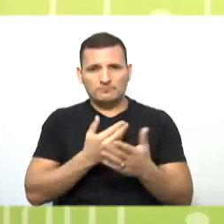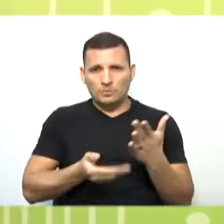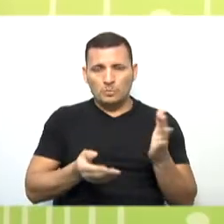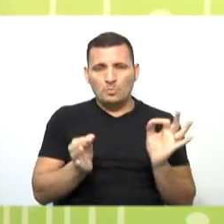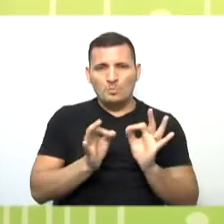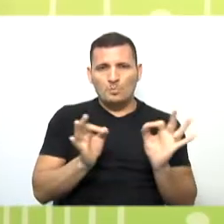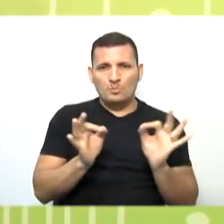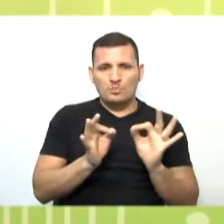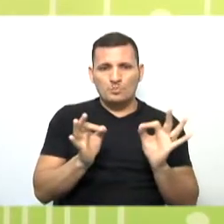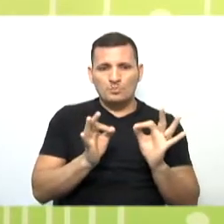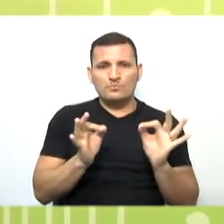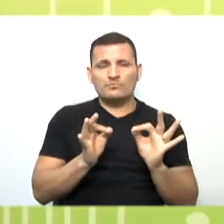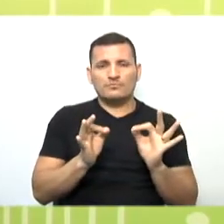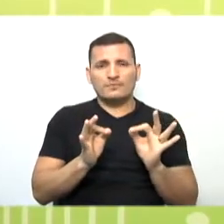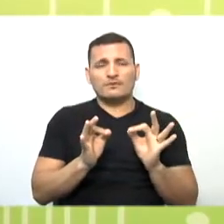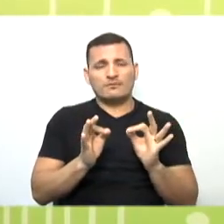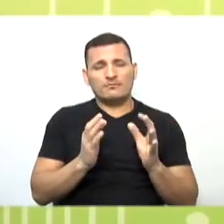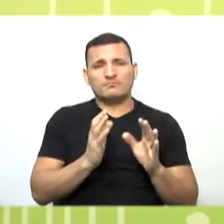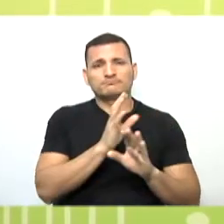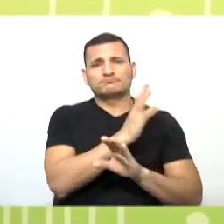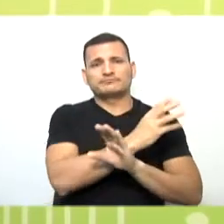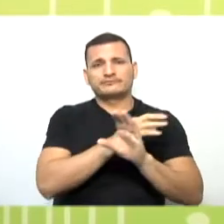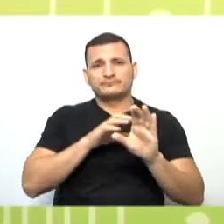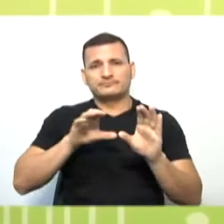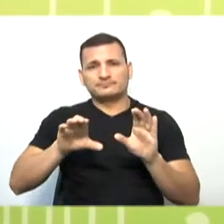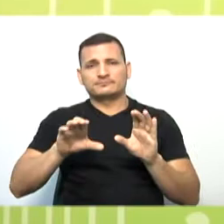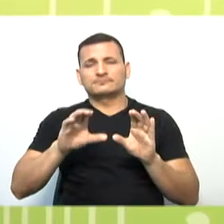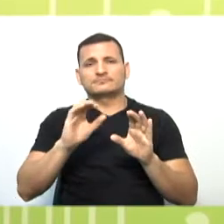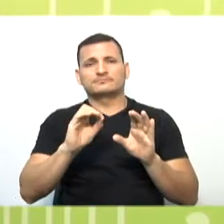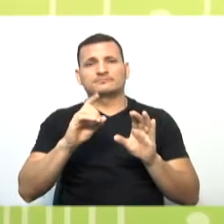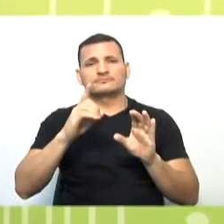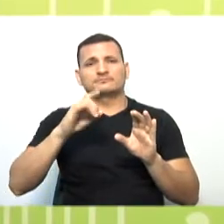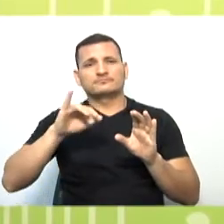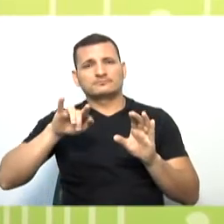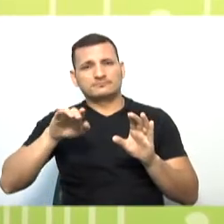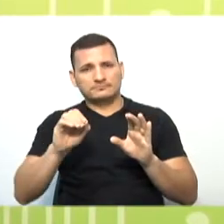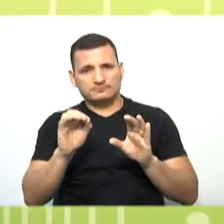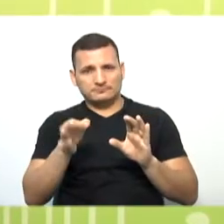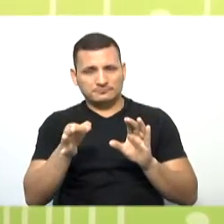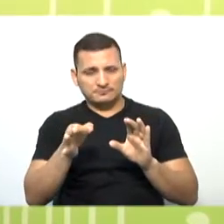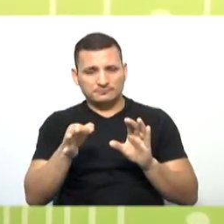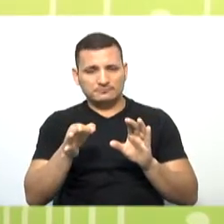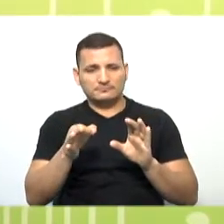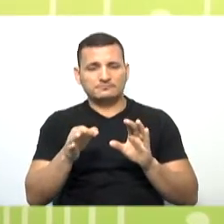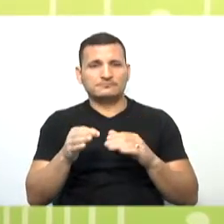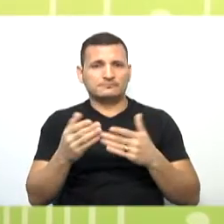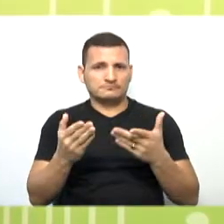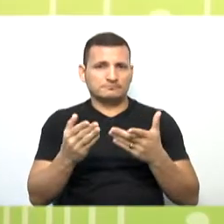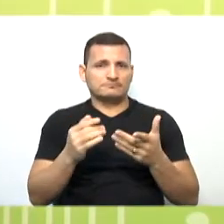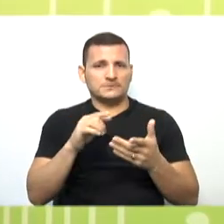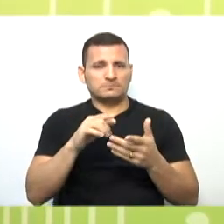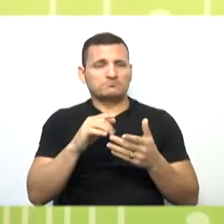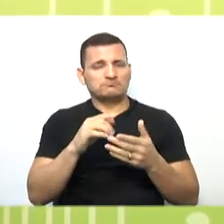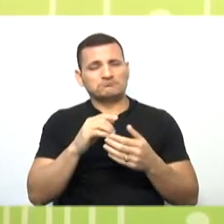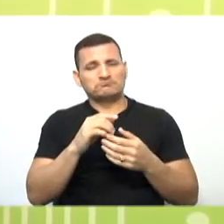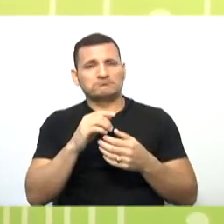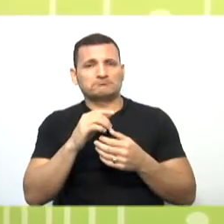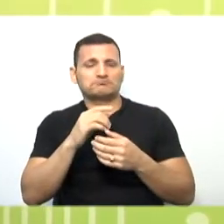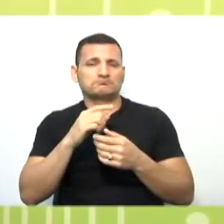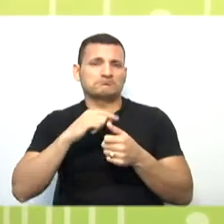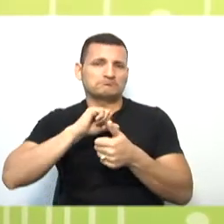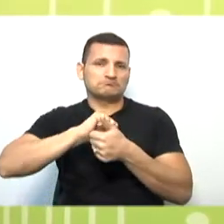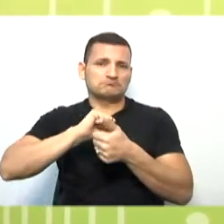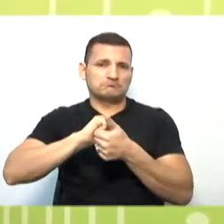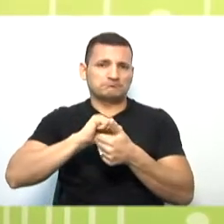perder por estar copiando ou refazendo o código tudo de novo. Então, é essa uma das vantagens de se programar